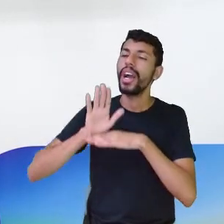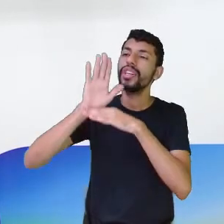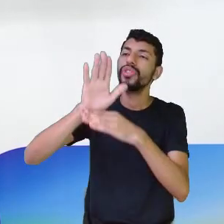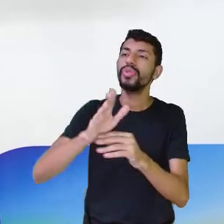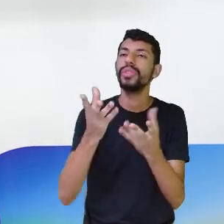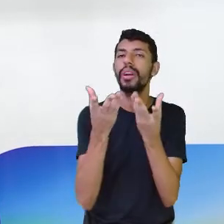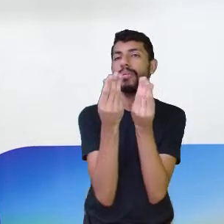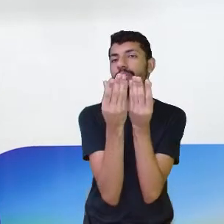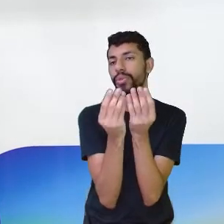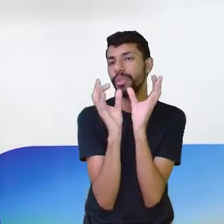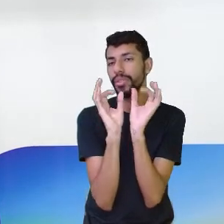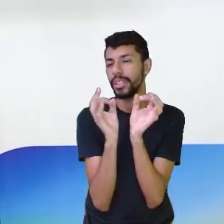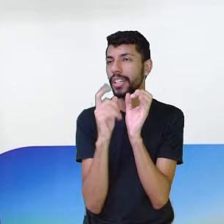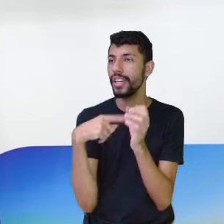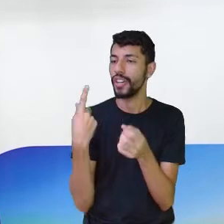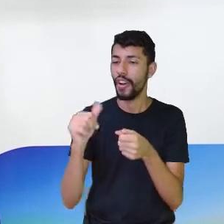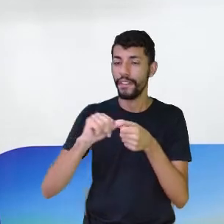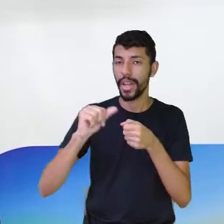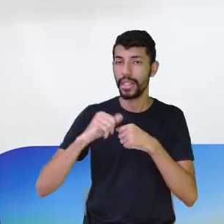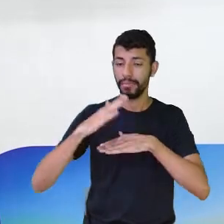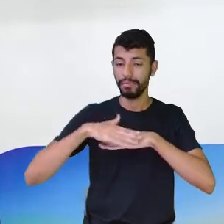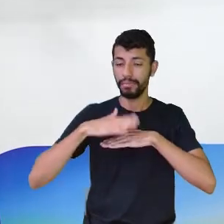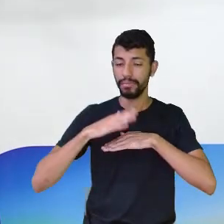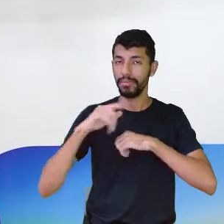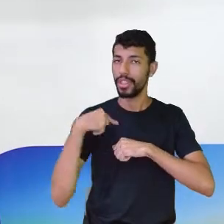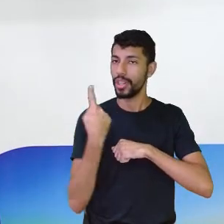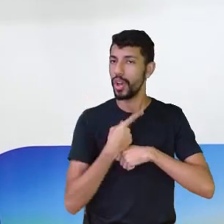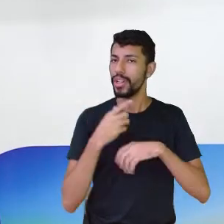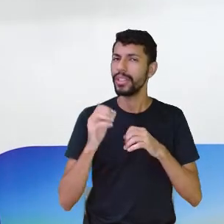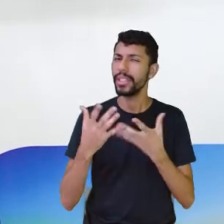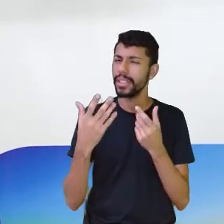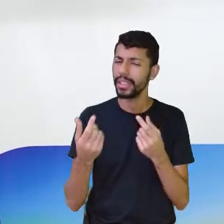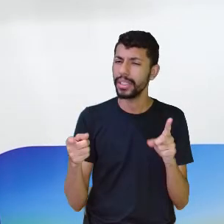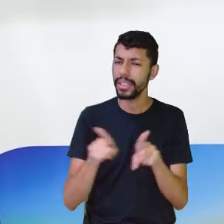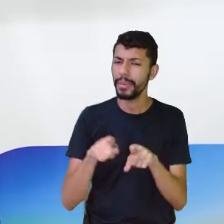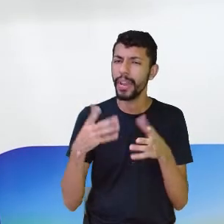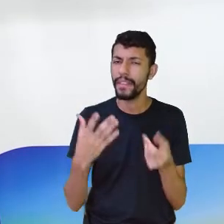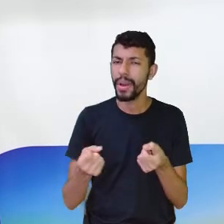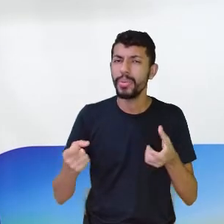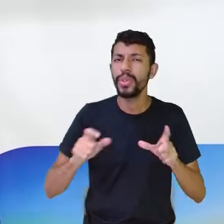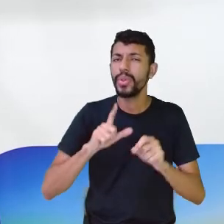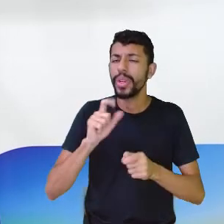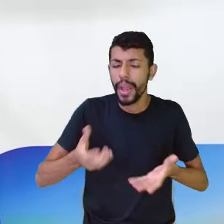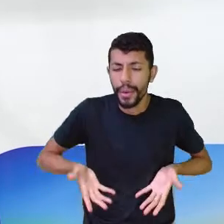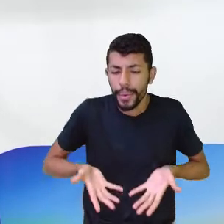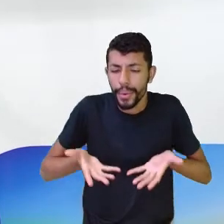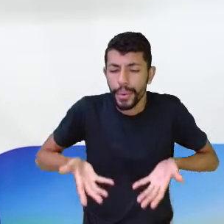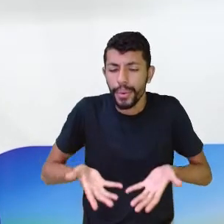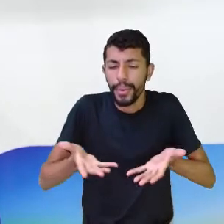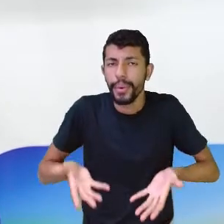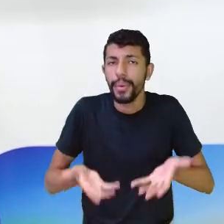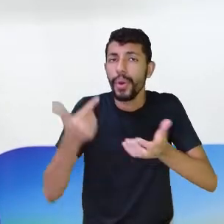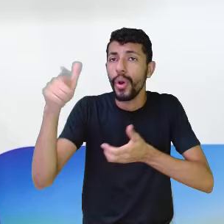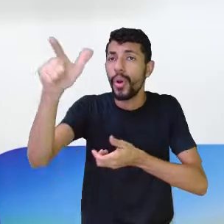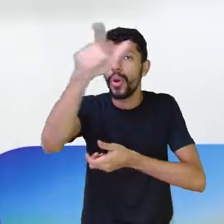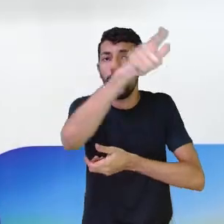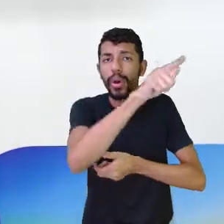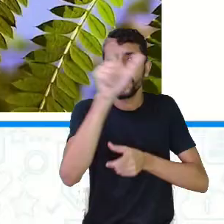contribuindo bastante. Nós fazemos a nossa parte e vamos conscientizar as pessoas que estão ao nosso redor também, a gente já está